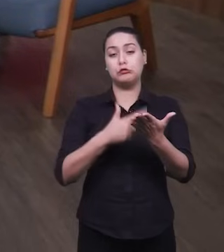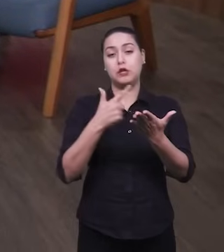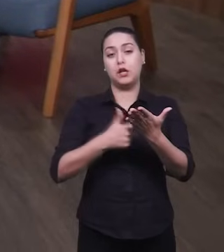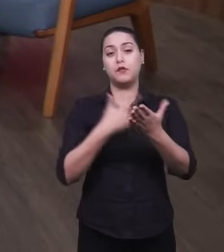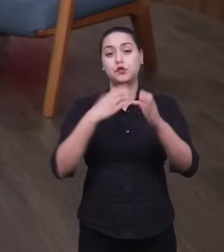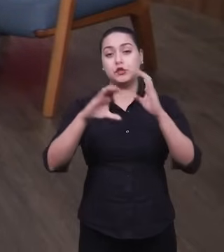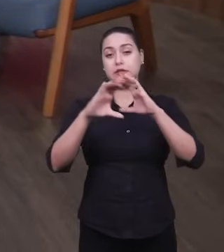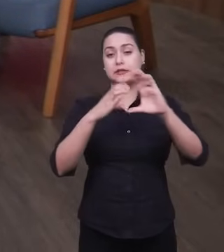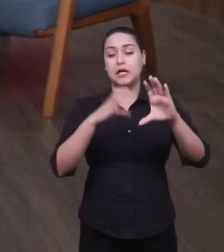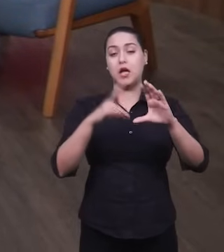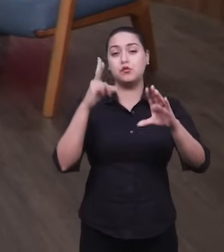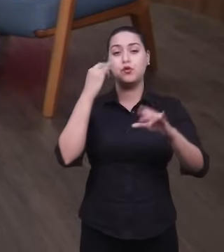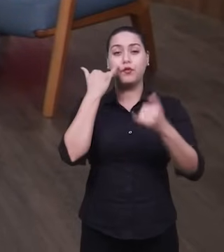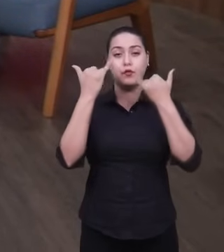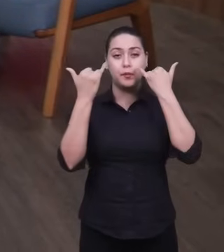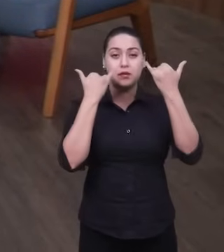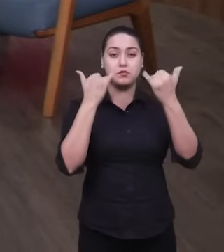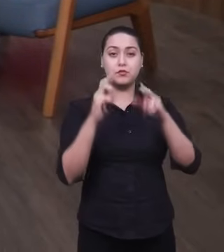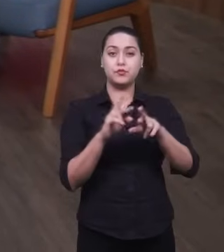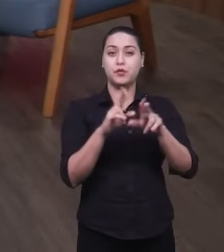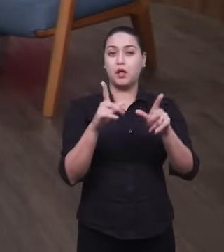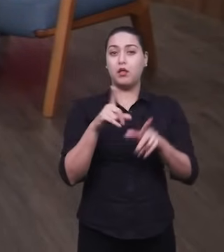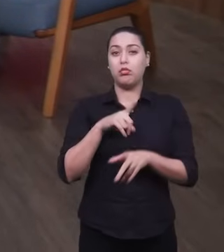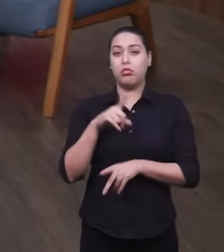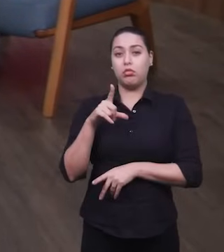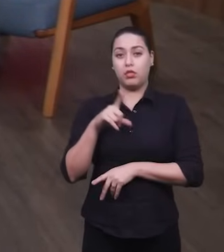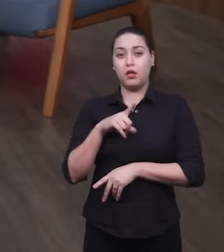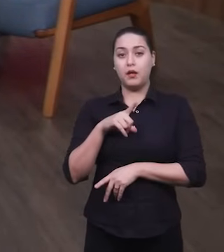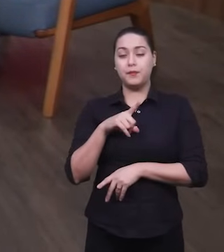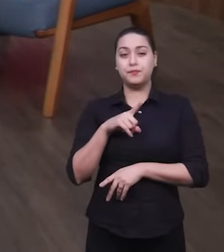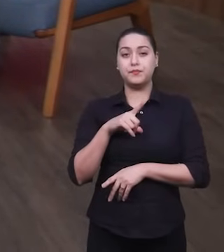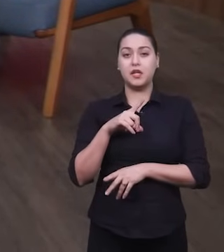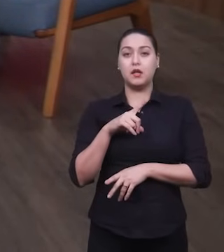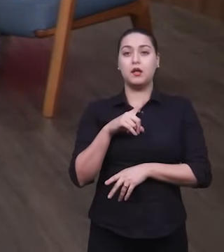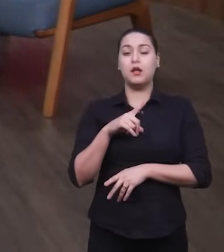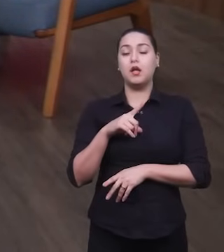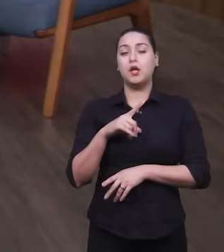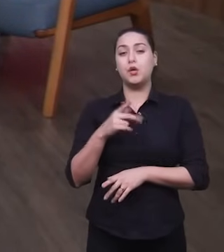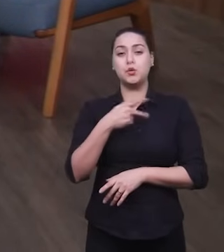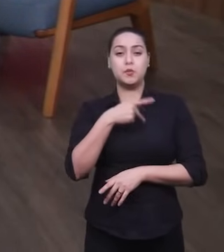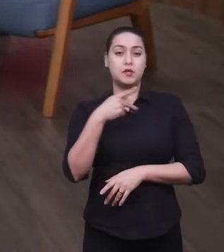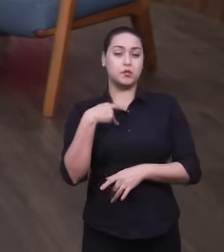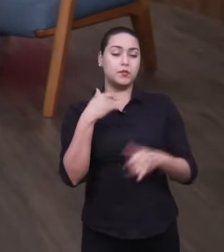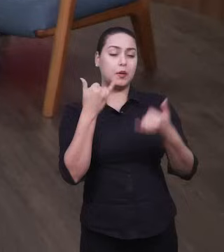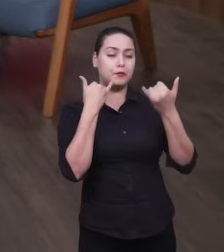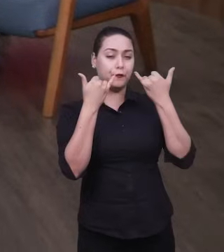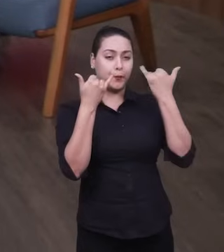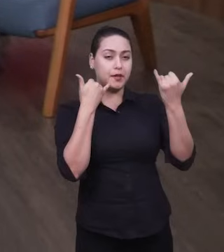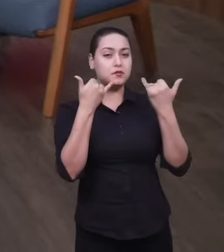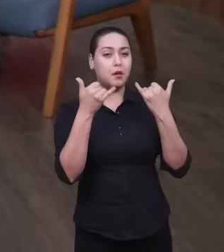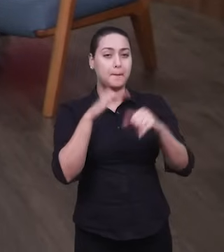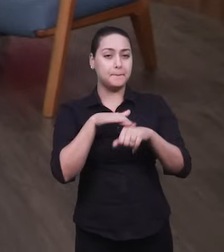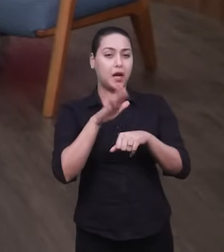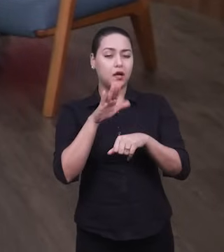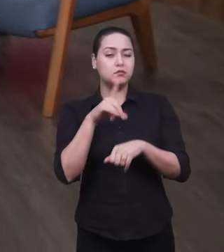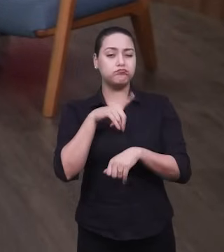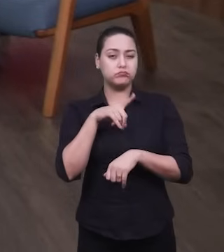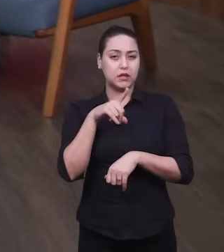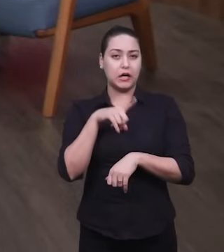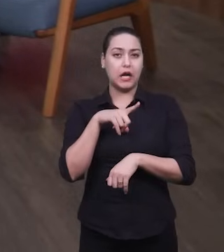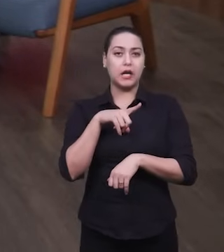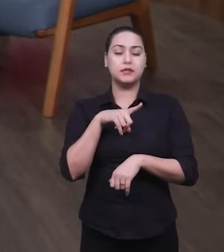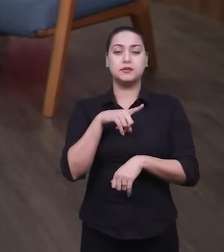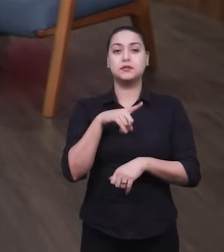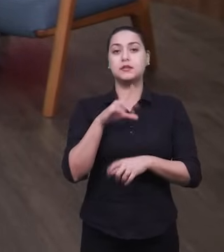gente, como eu falei, vai pensar alguns aspectos aqui e vamos discutir, os pastores aqui vão trazer algumas informações acerca do que